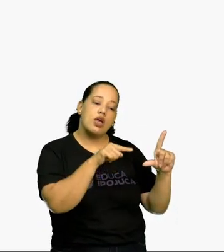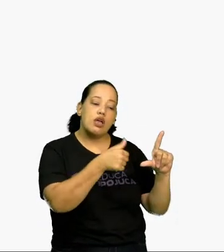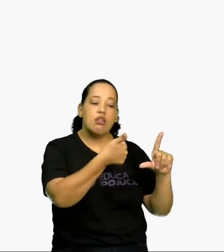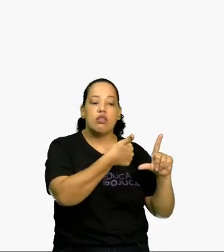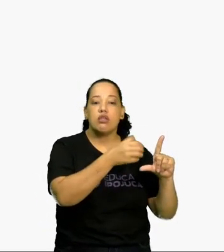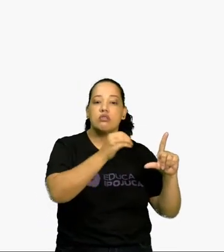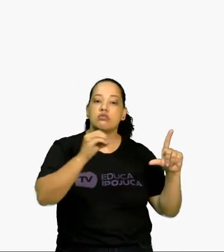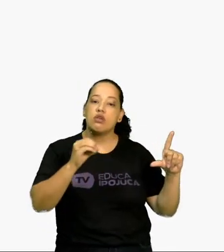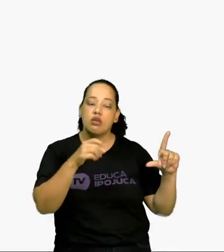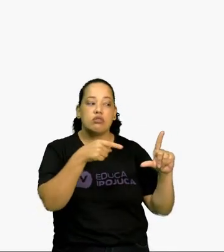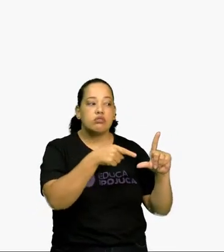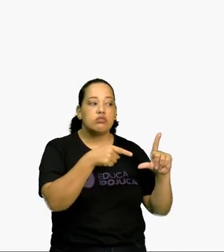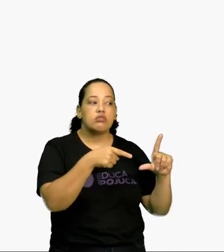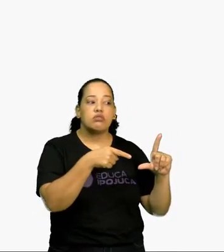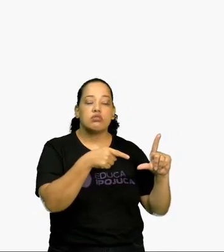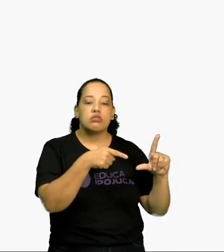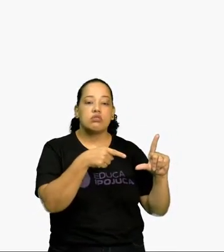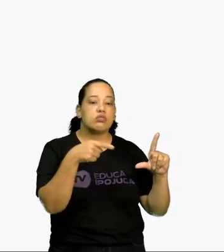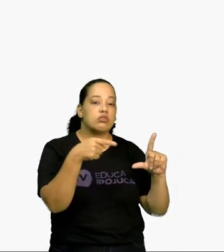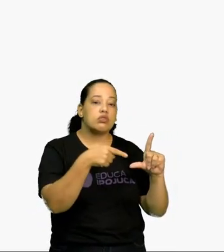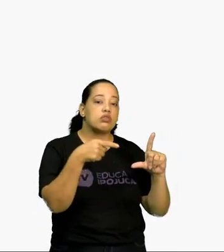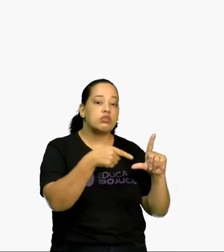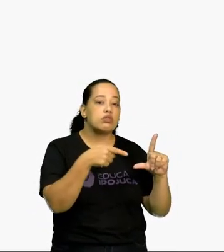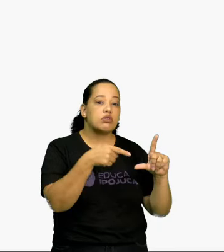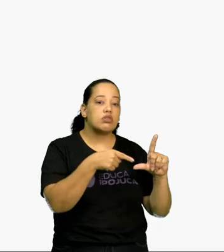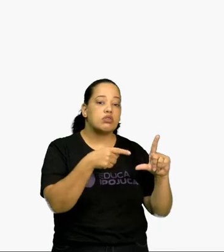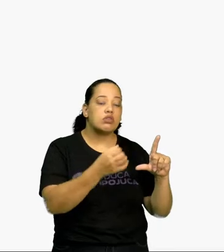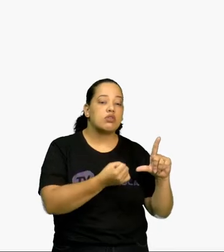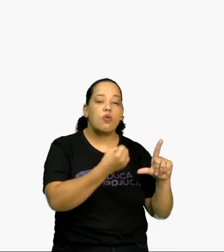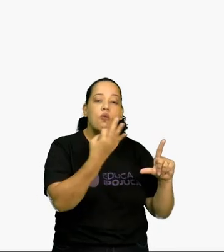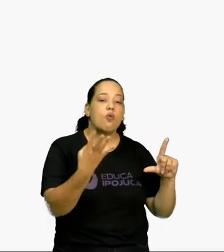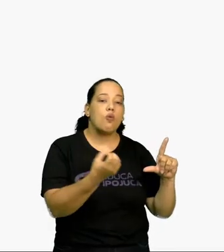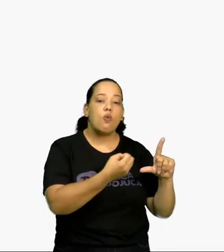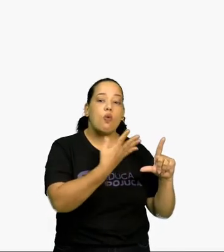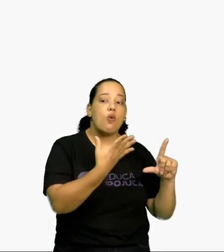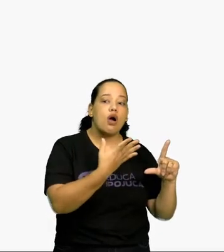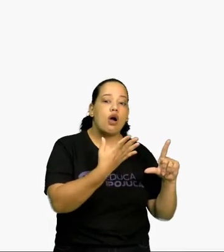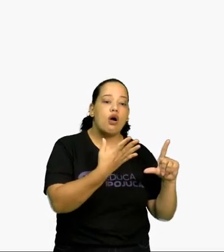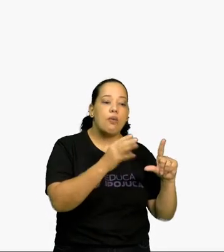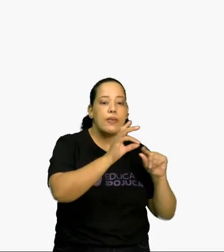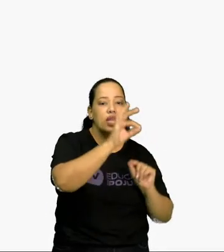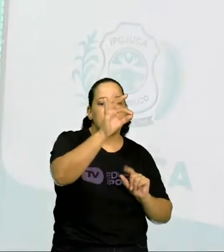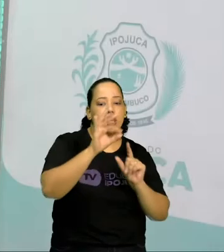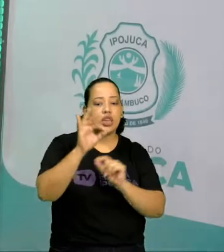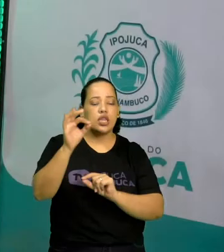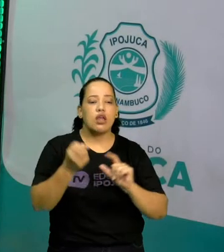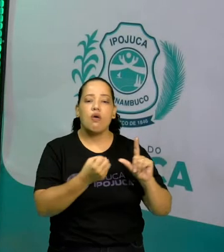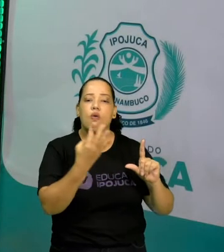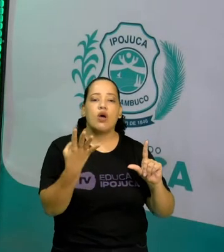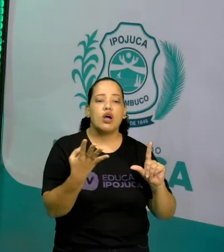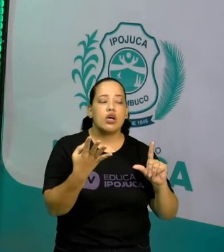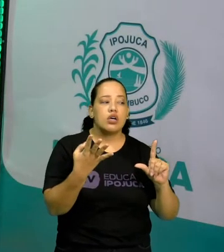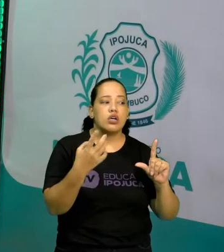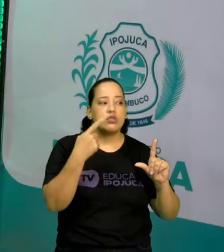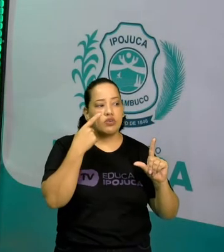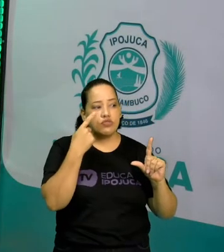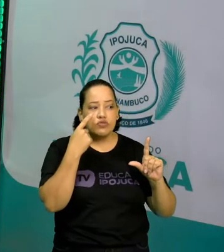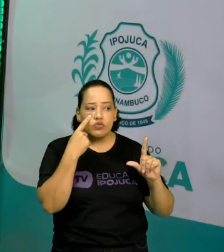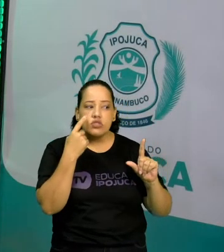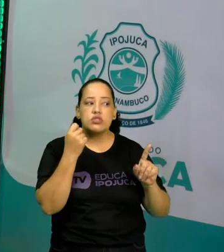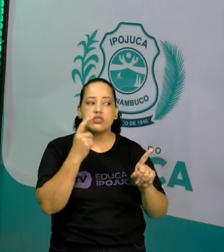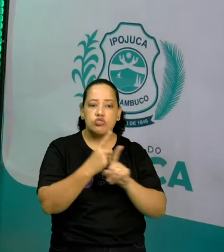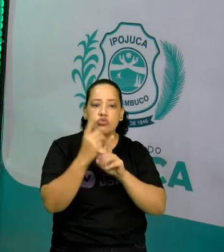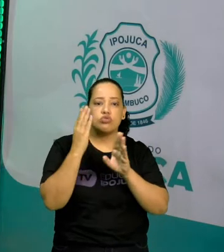graus. Então, qual será a medida dos outros ângulos? Não está ali, mas você vai